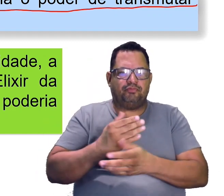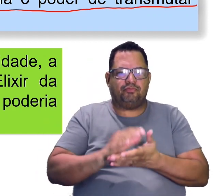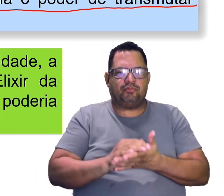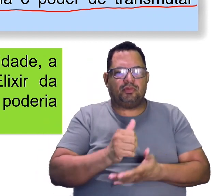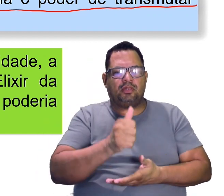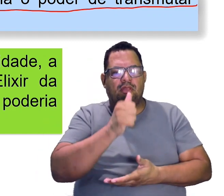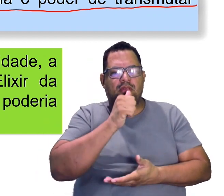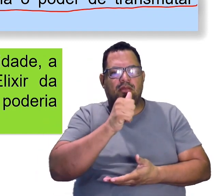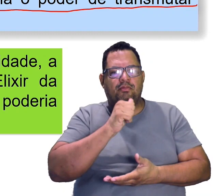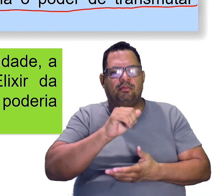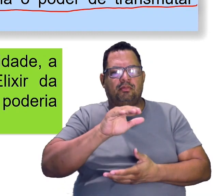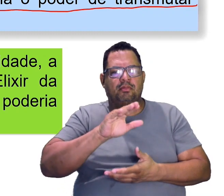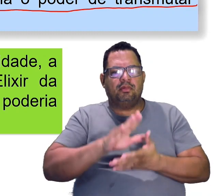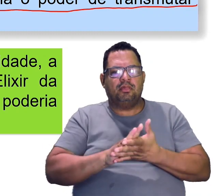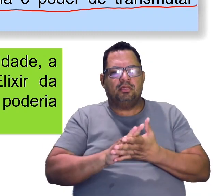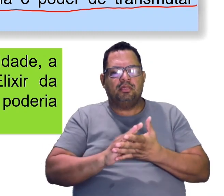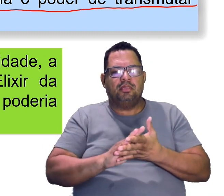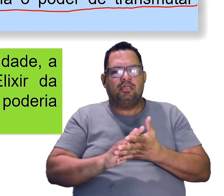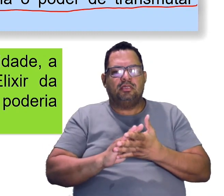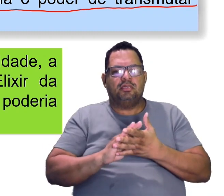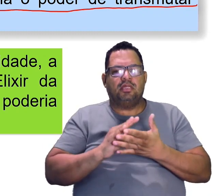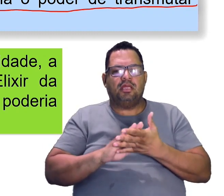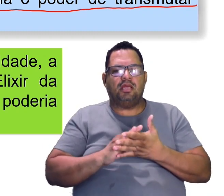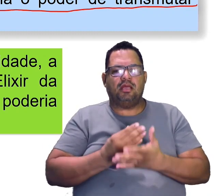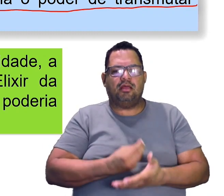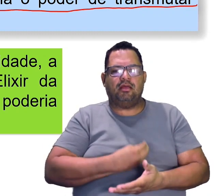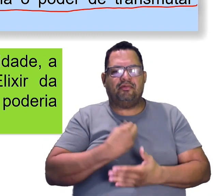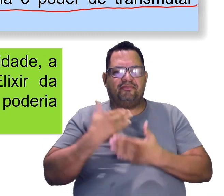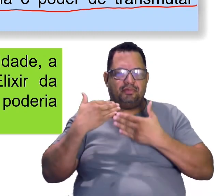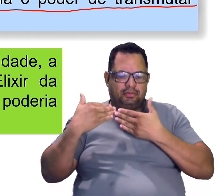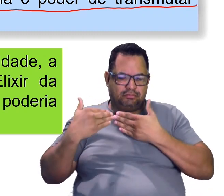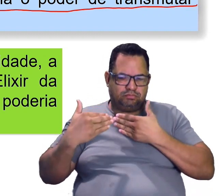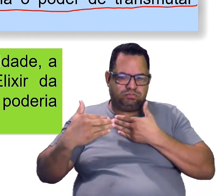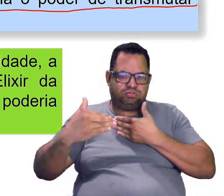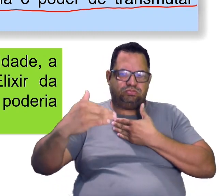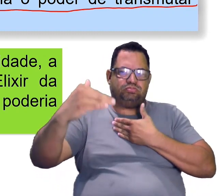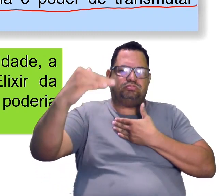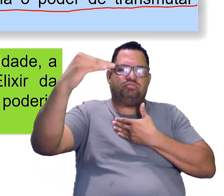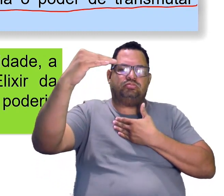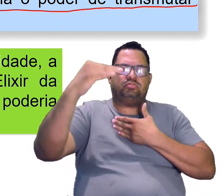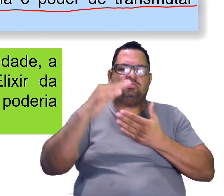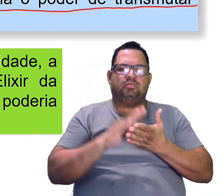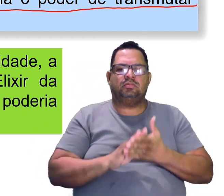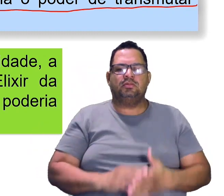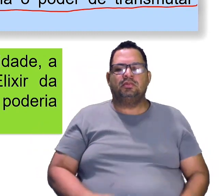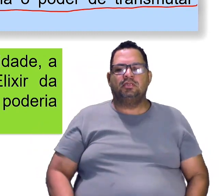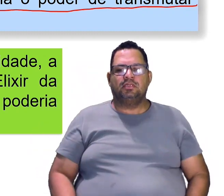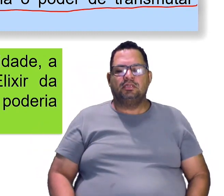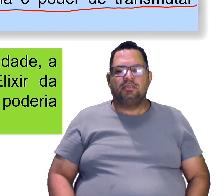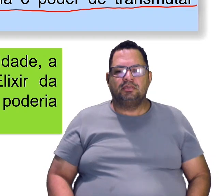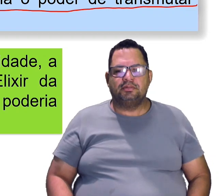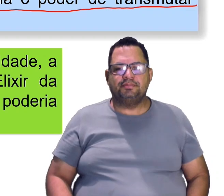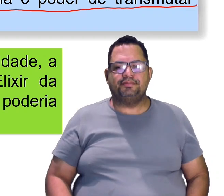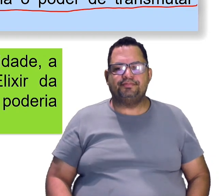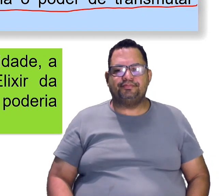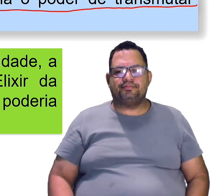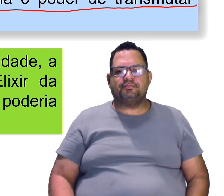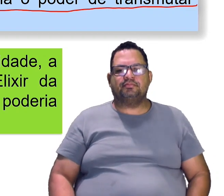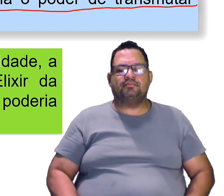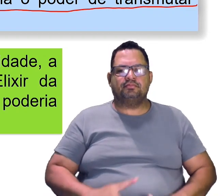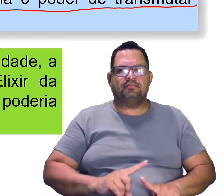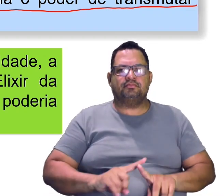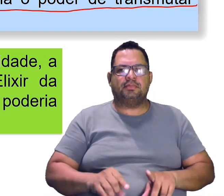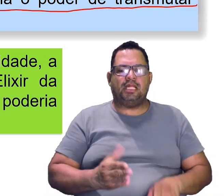vida, que atualmente é como se a gente usasse um xarope, né? Das plantas medicinais e tal. Só que